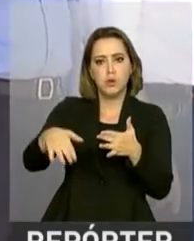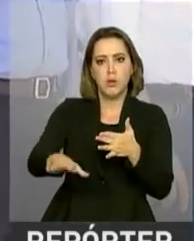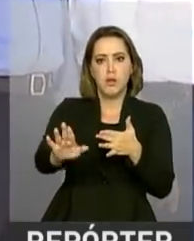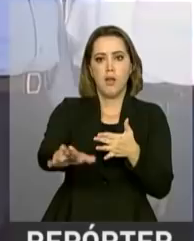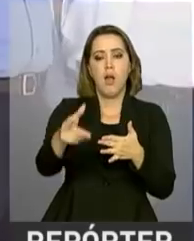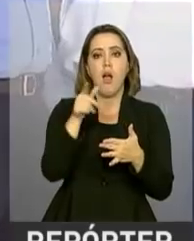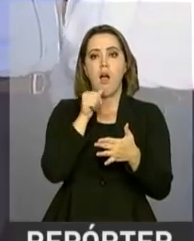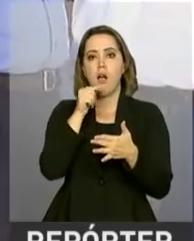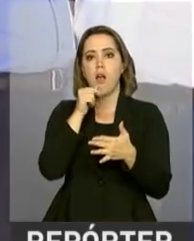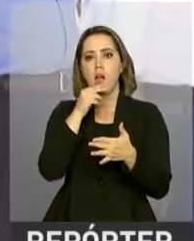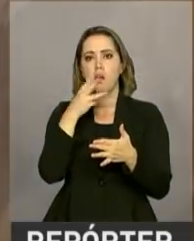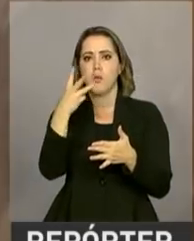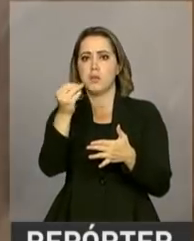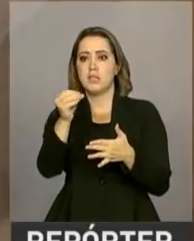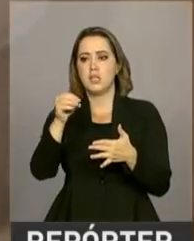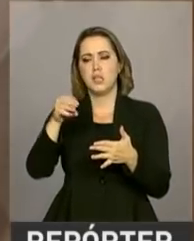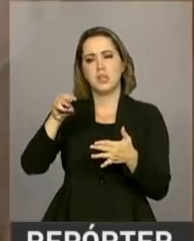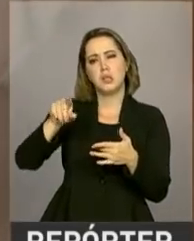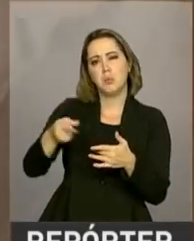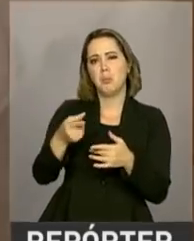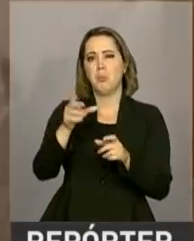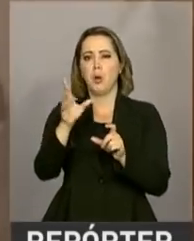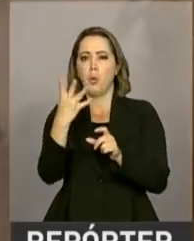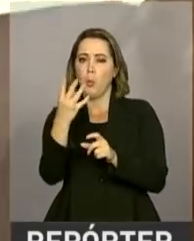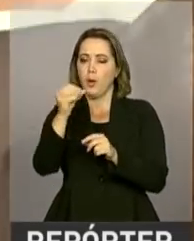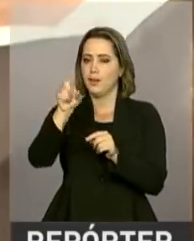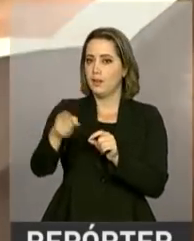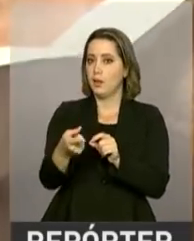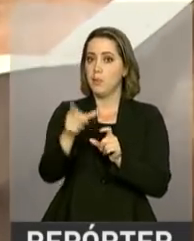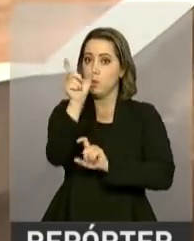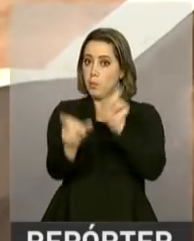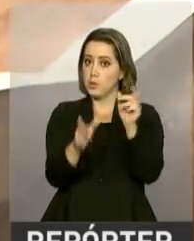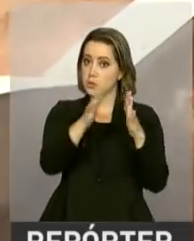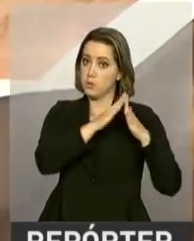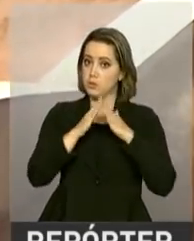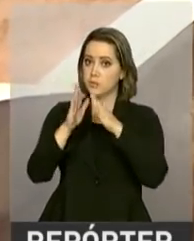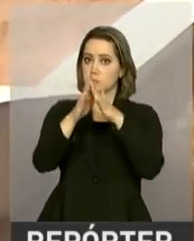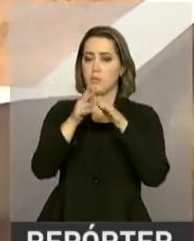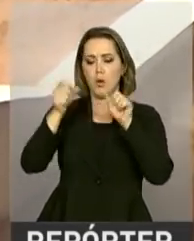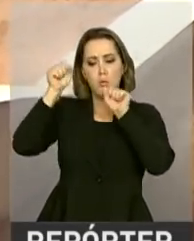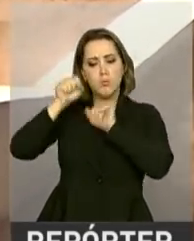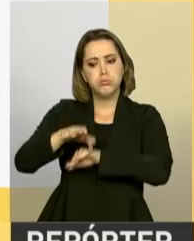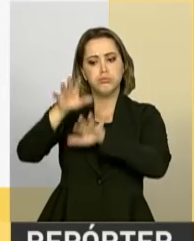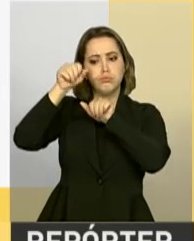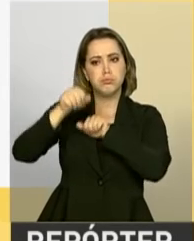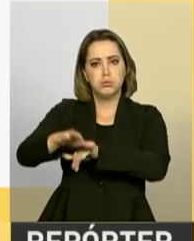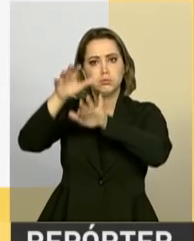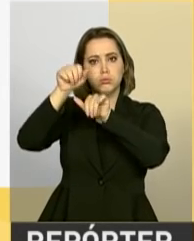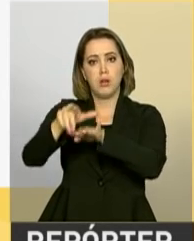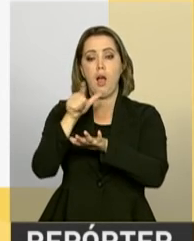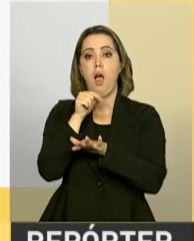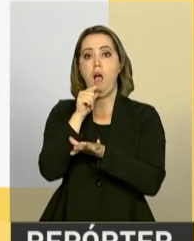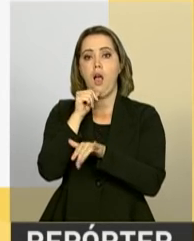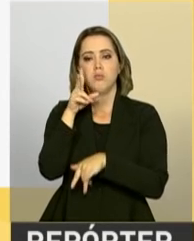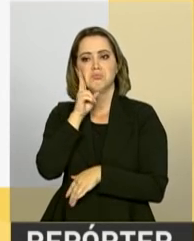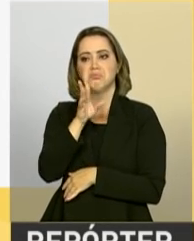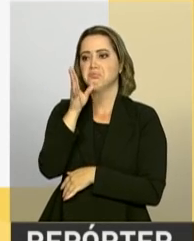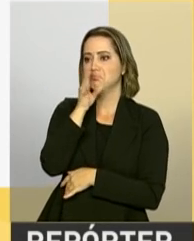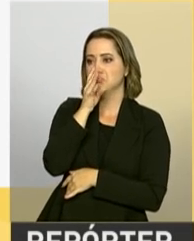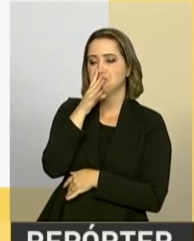inicialmente para um município lá de 30, 40 mil habitantes, mas também com grande alegria, são jatos d'água impressionantes que eu